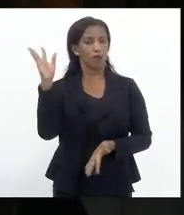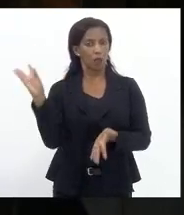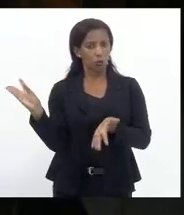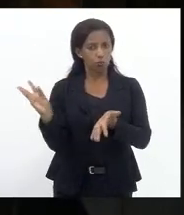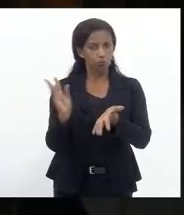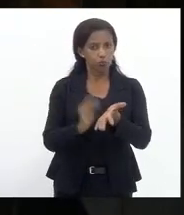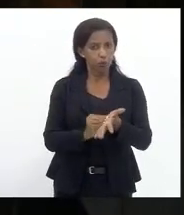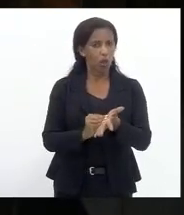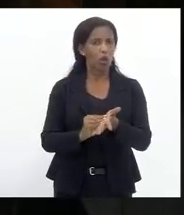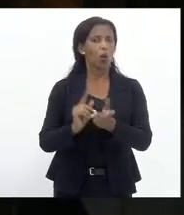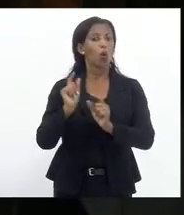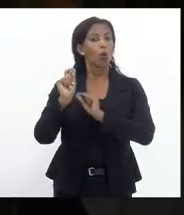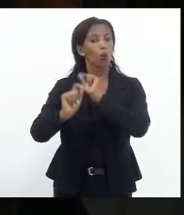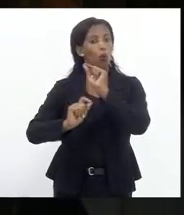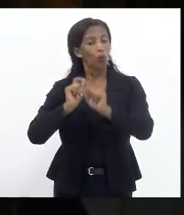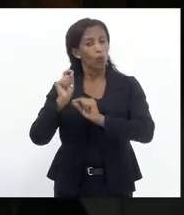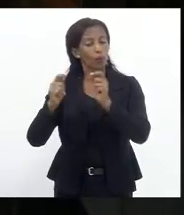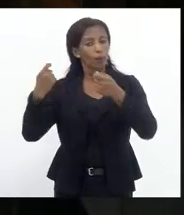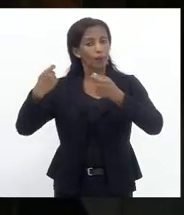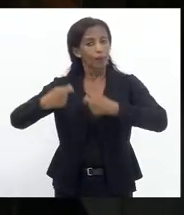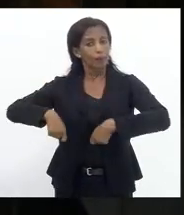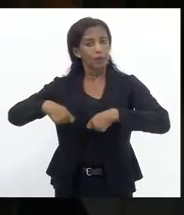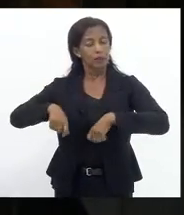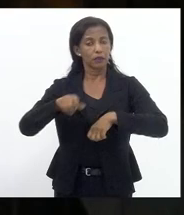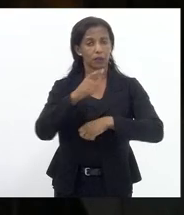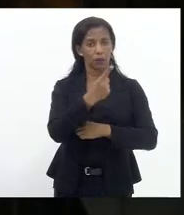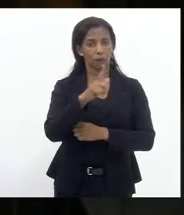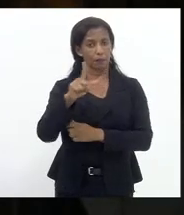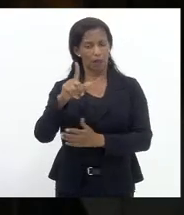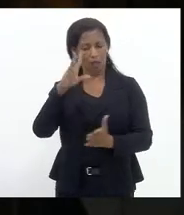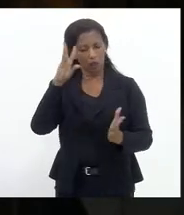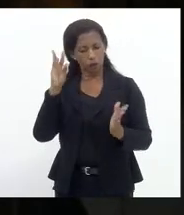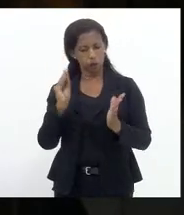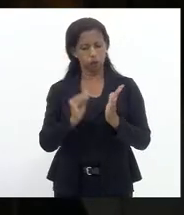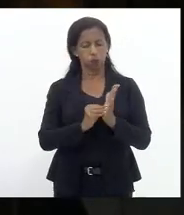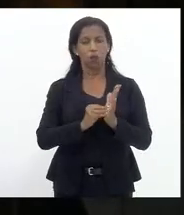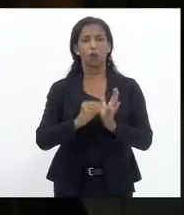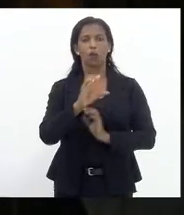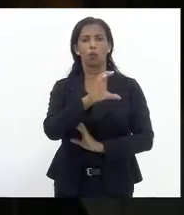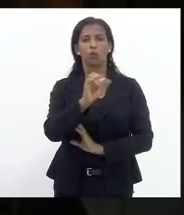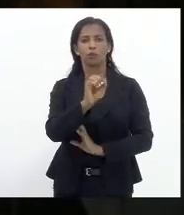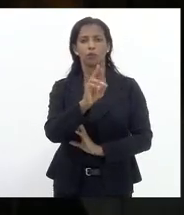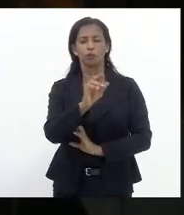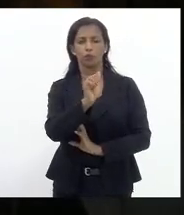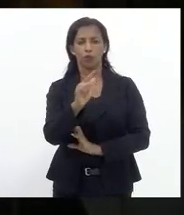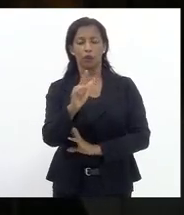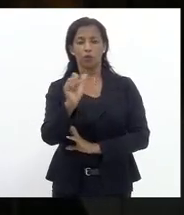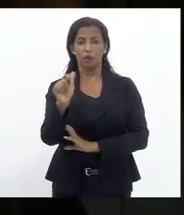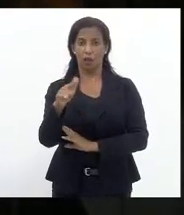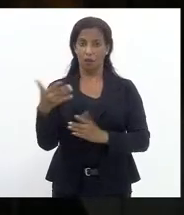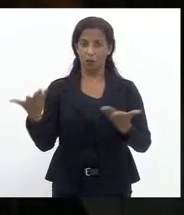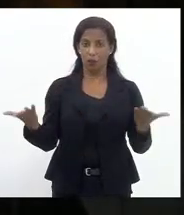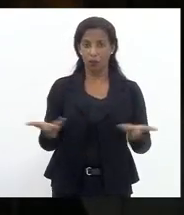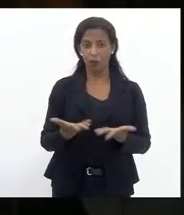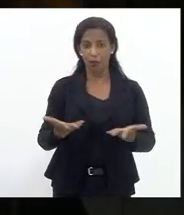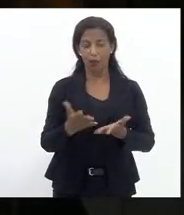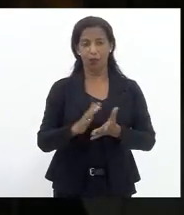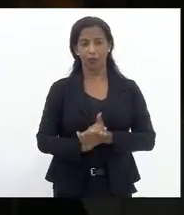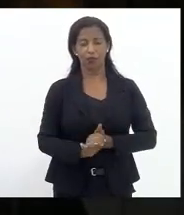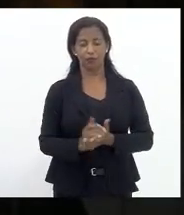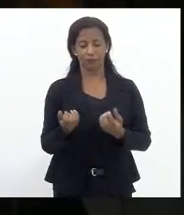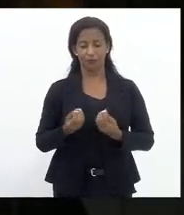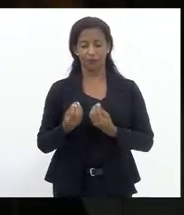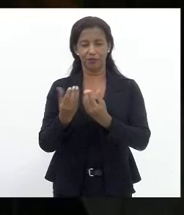aplicar o que está disposto no projeto de lei do Coronel Salema. Hoje se deu